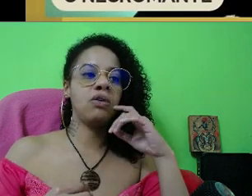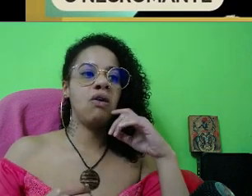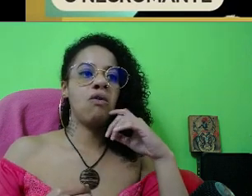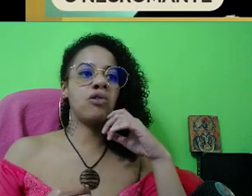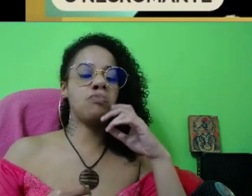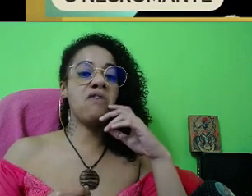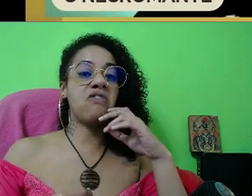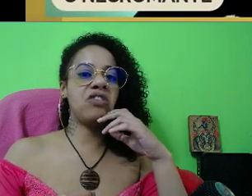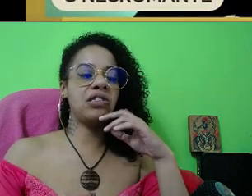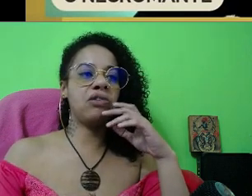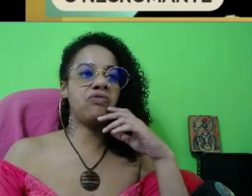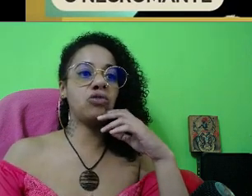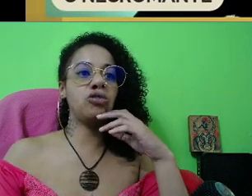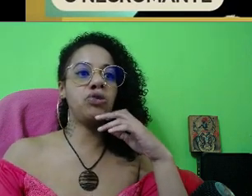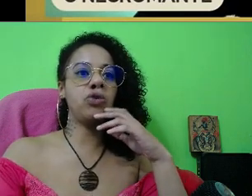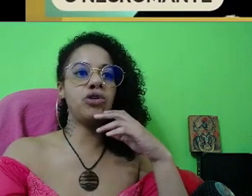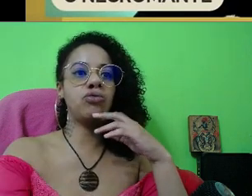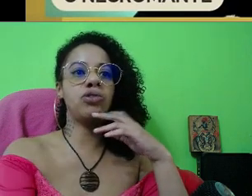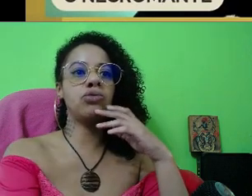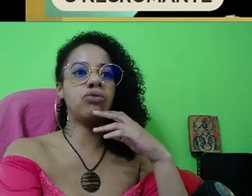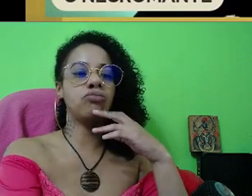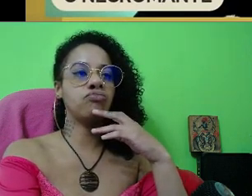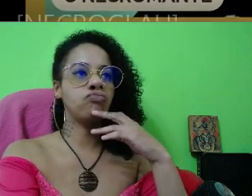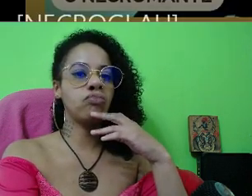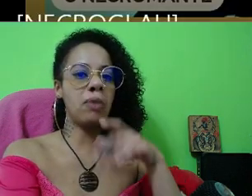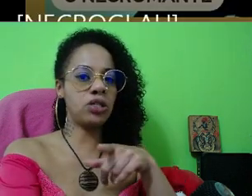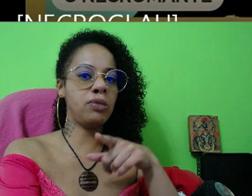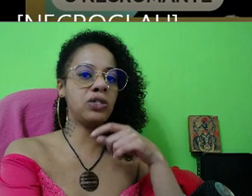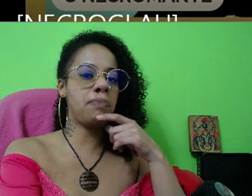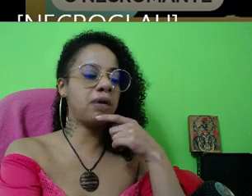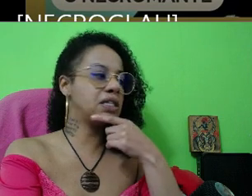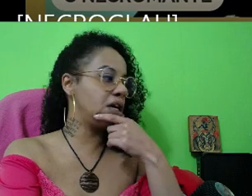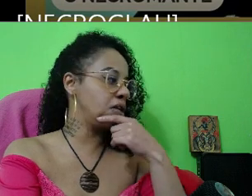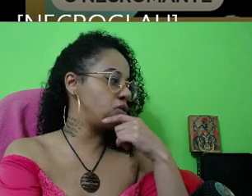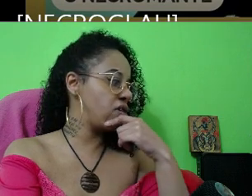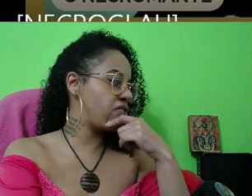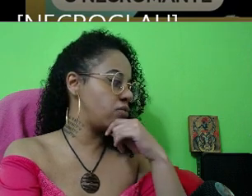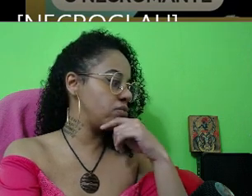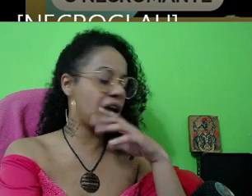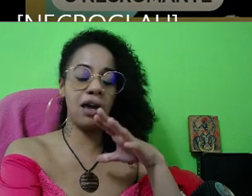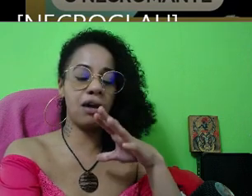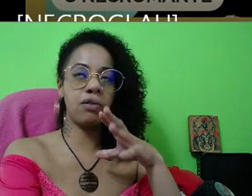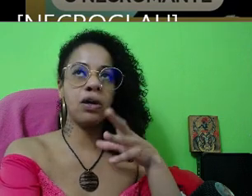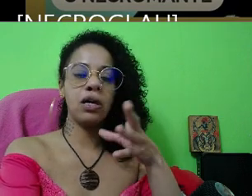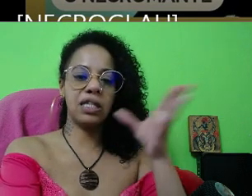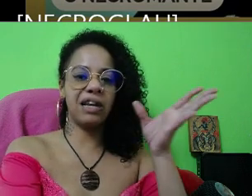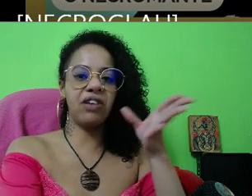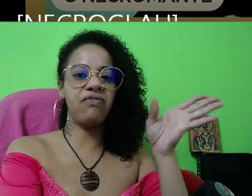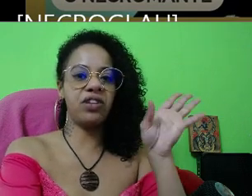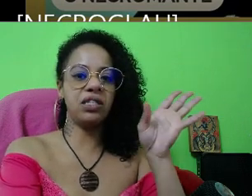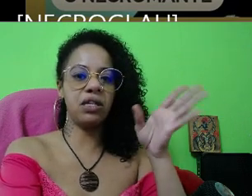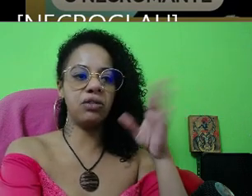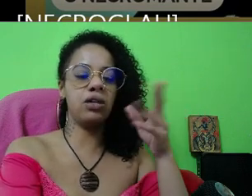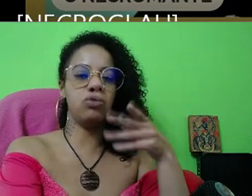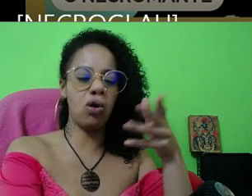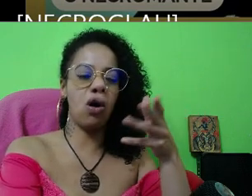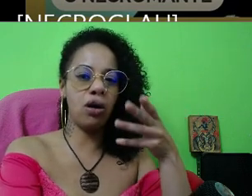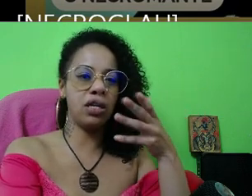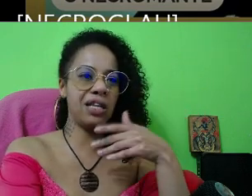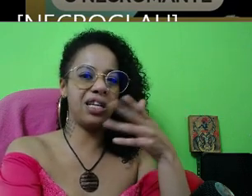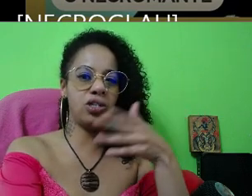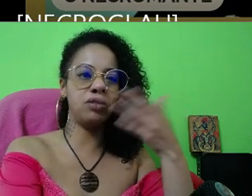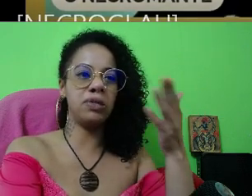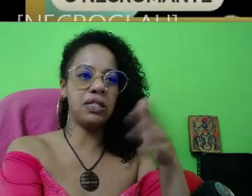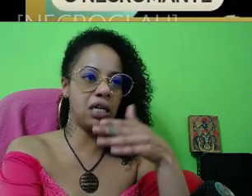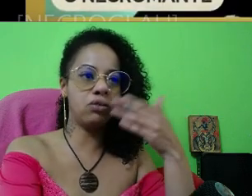comecei a ter ódio quando minha avó faleceu foi em 2008 isso mais ou menos na época que você entrou na faculdade você tava referenciando aí